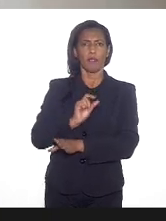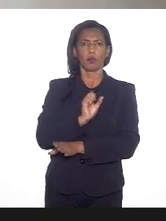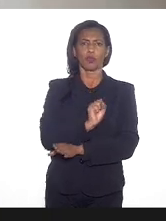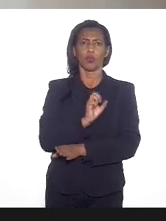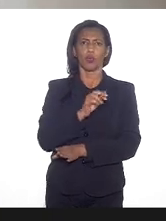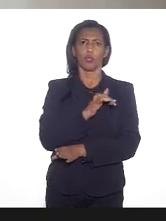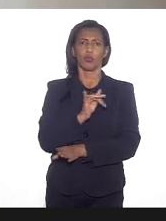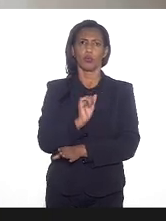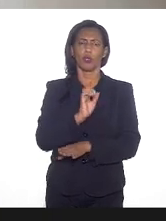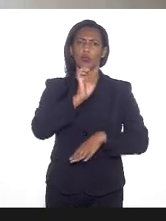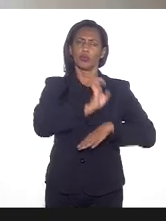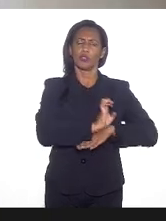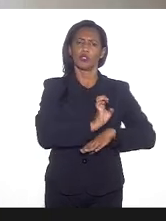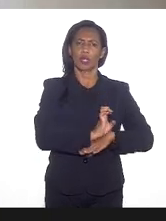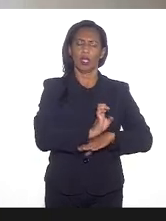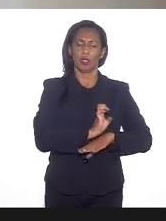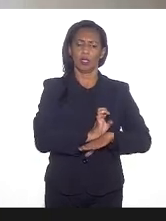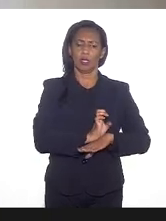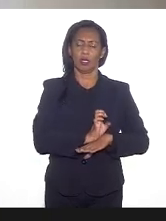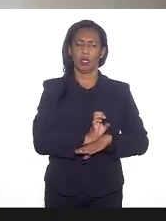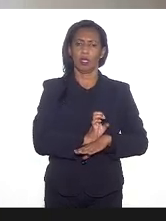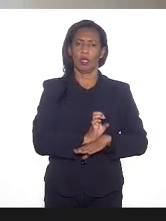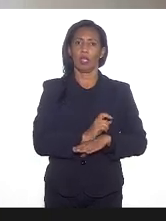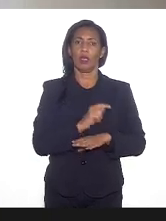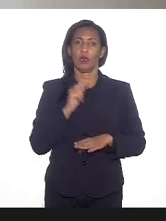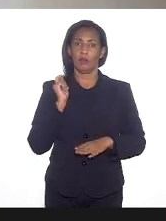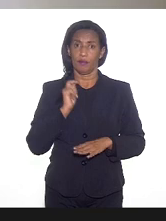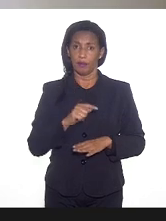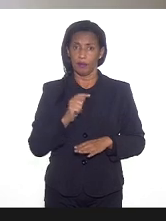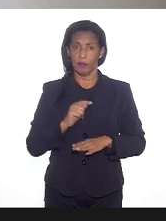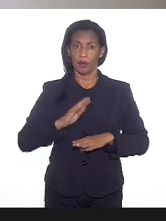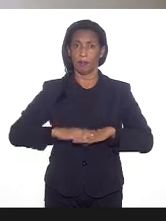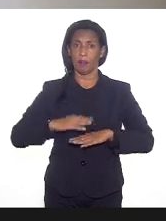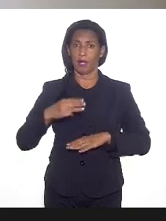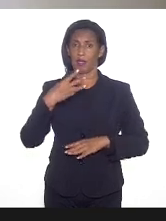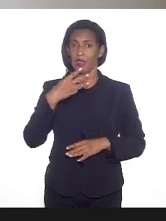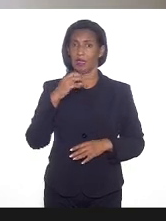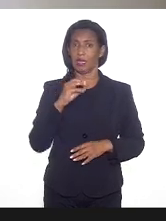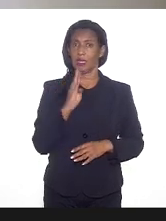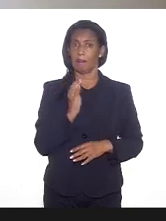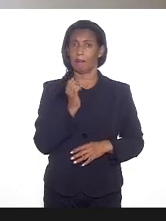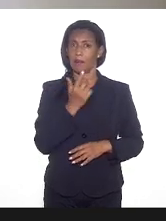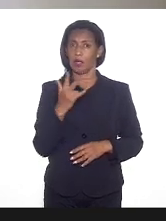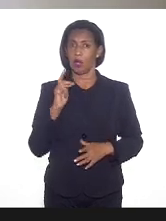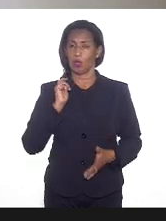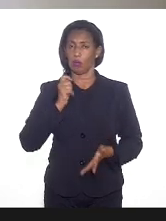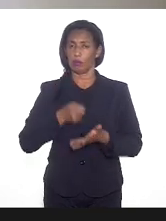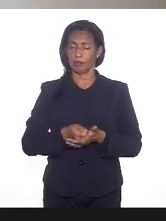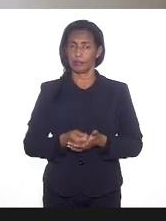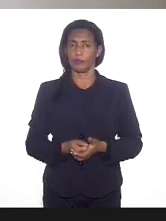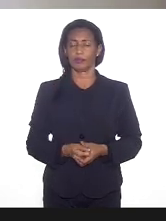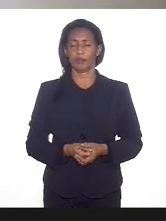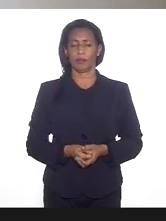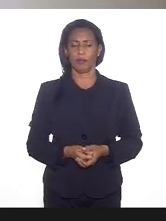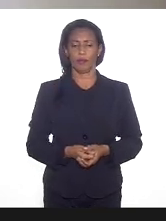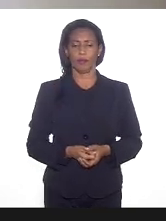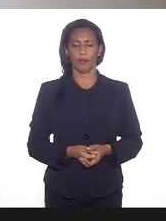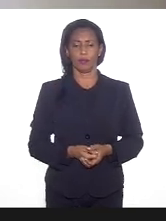efetivamente nos cofres do Estado, vão nos custar mais de R$30 bilhões. Né? Uma operação